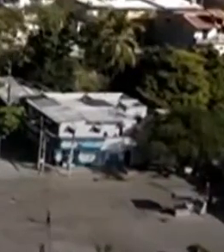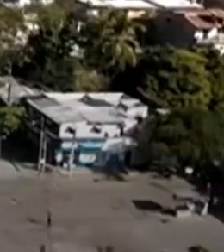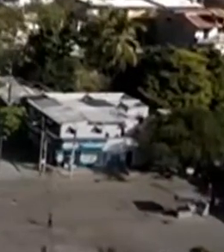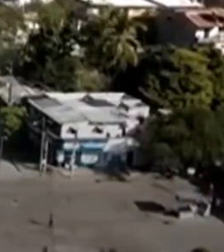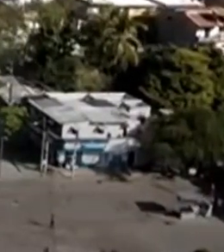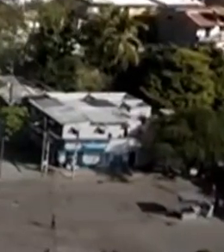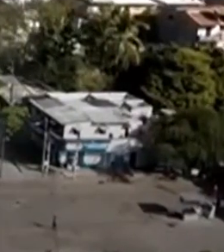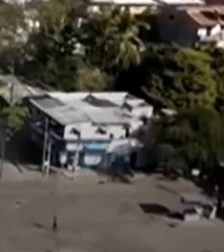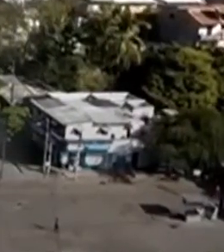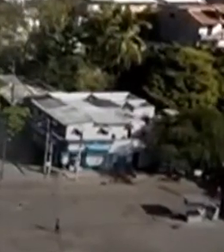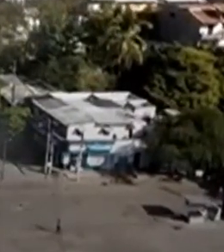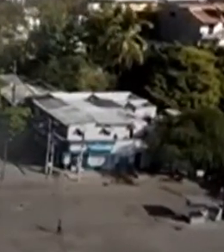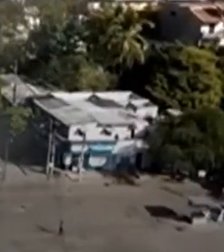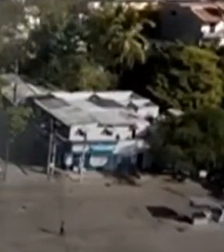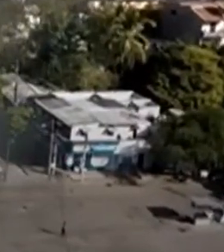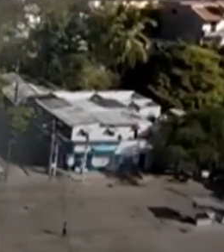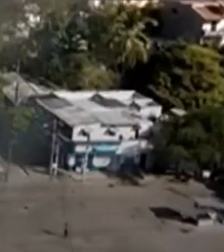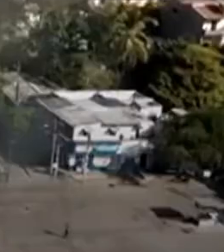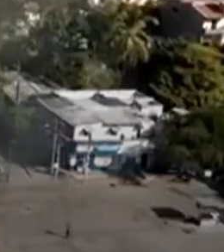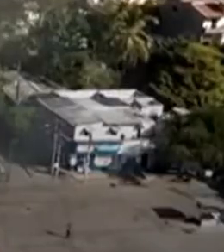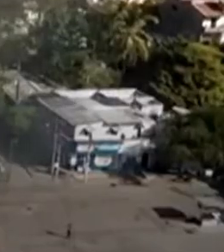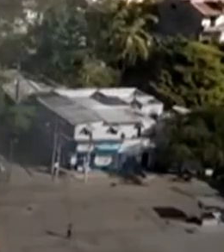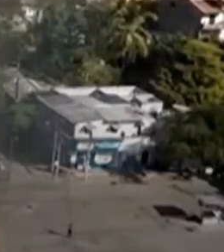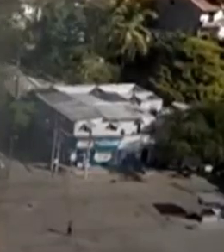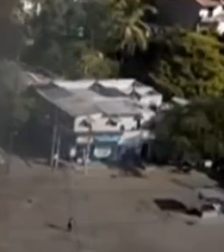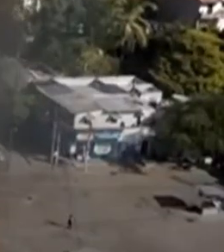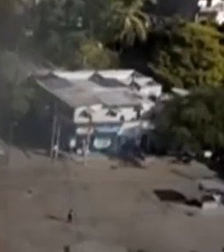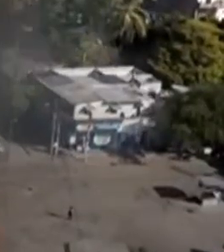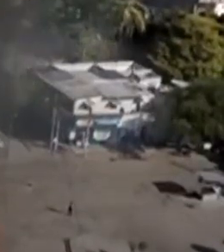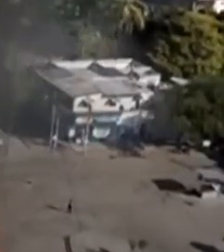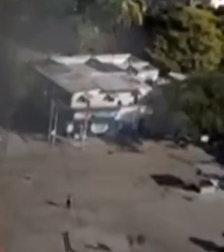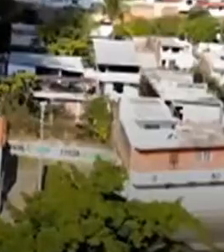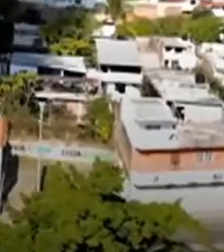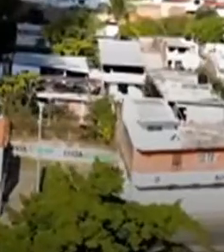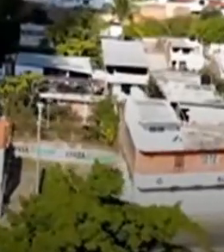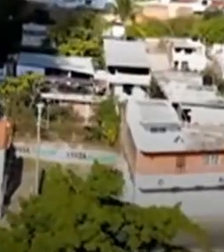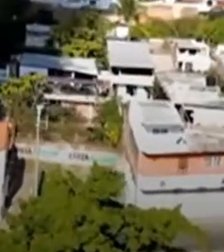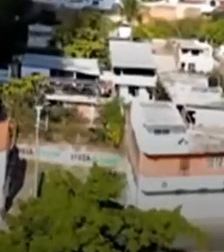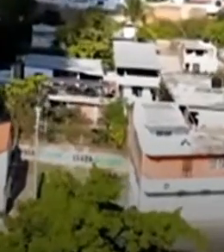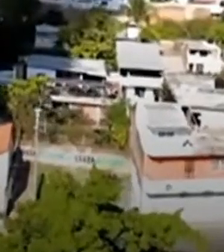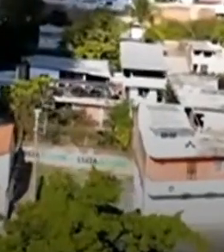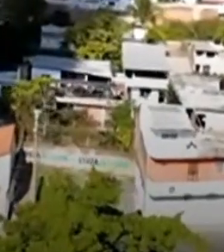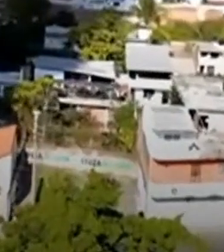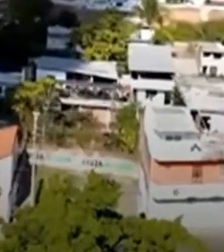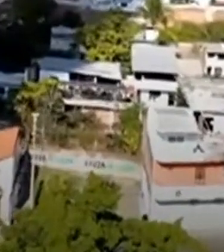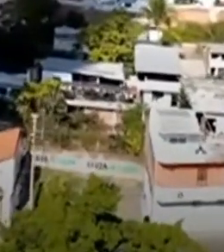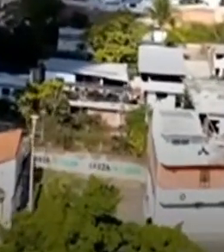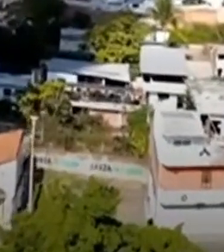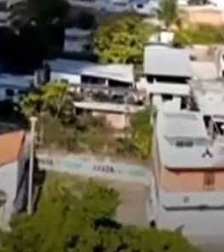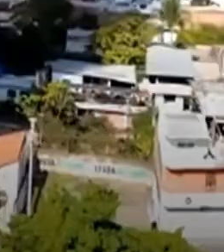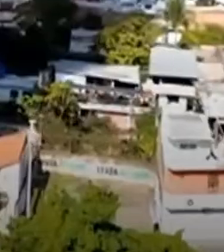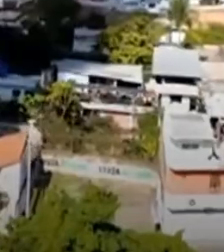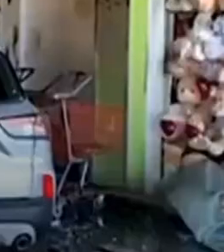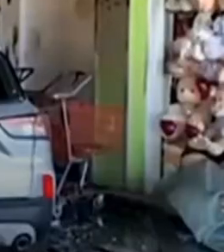Onda de violência no México após a morte do líder do mais perigoso cartel de droga mexicano. O governo pede aos